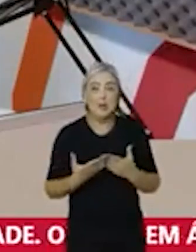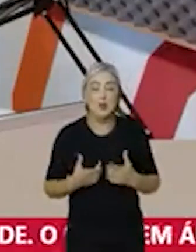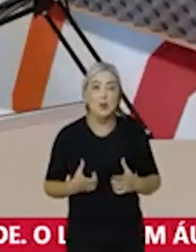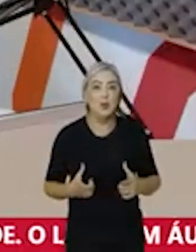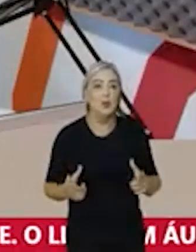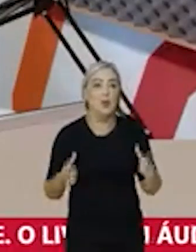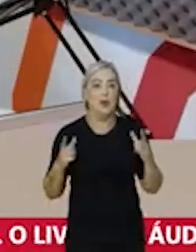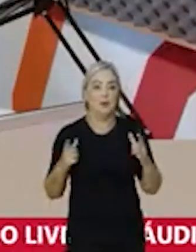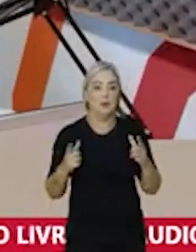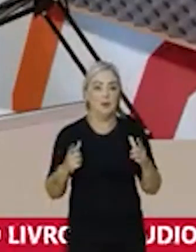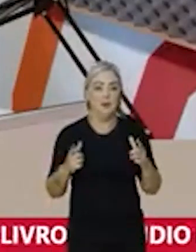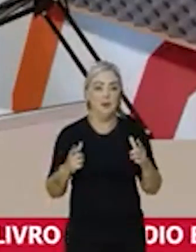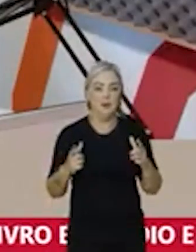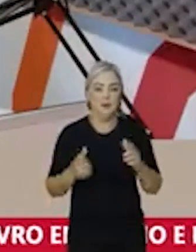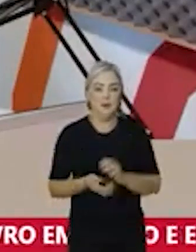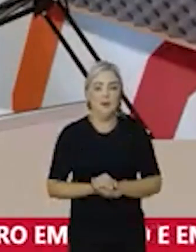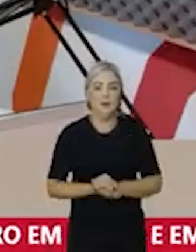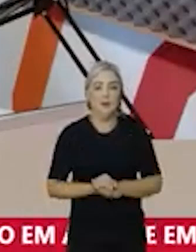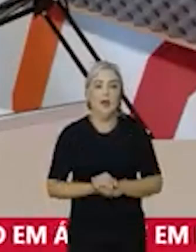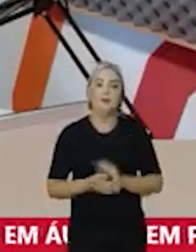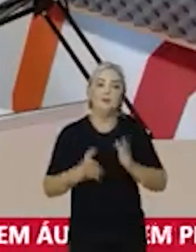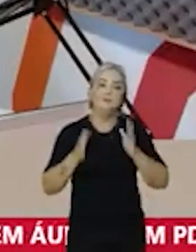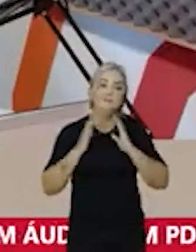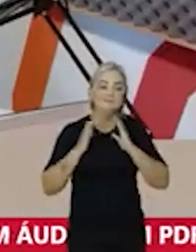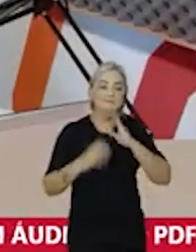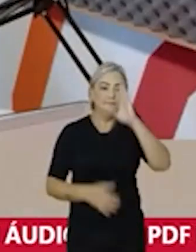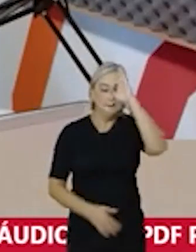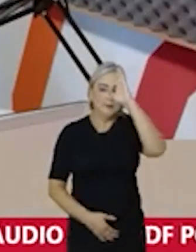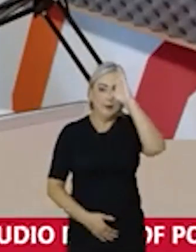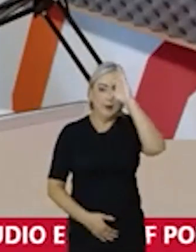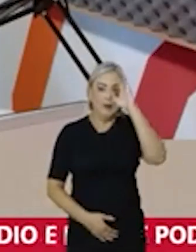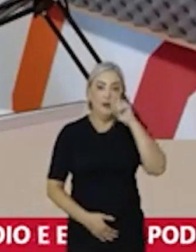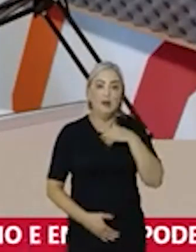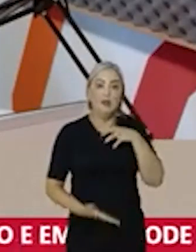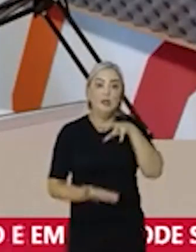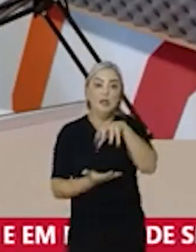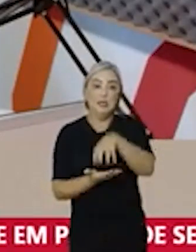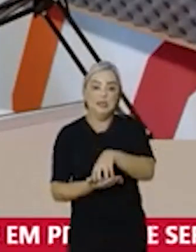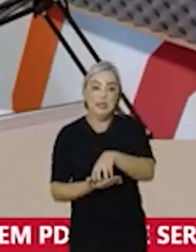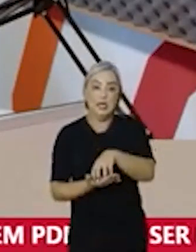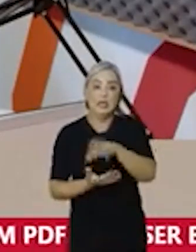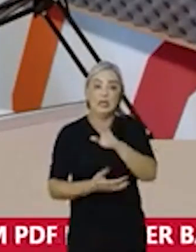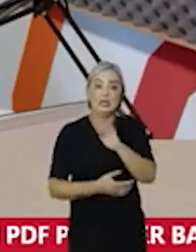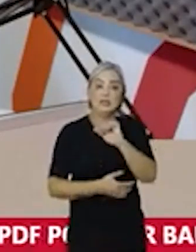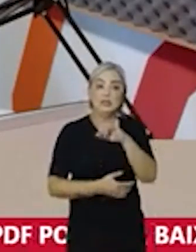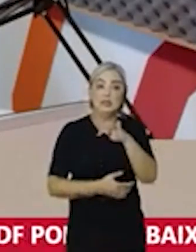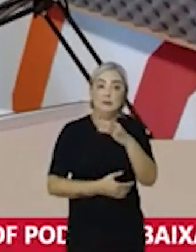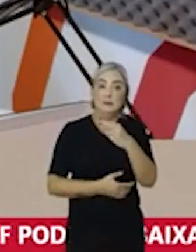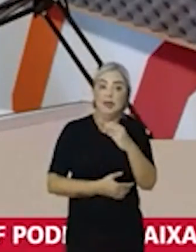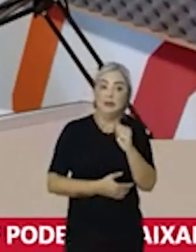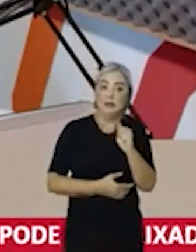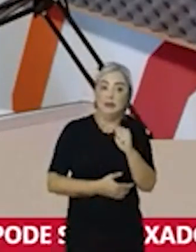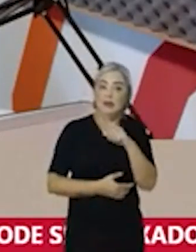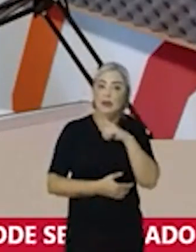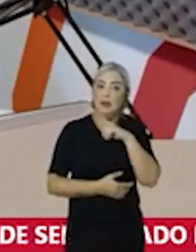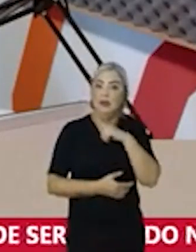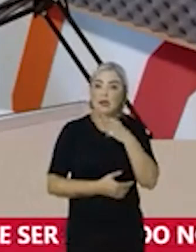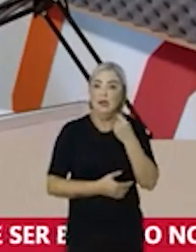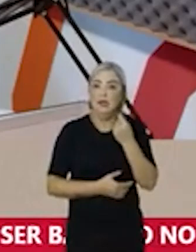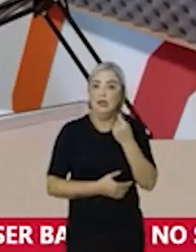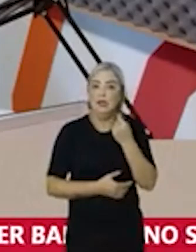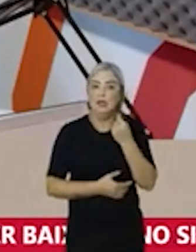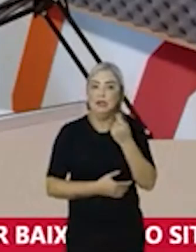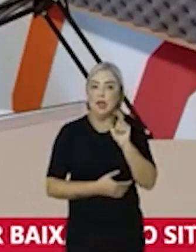Agora, o patrimônio principal está na sede da Cinemateca e também está com um